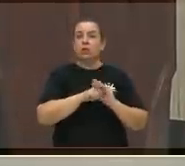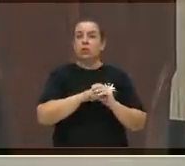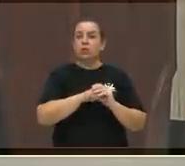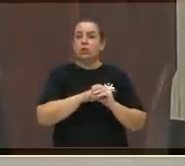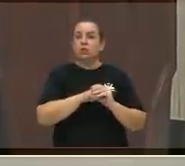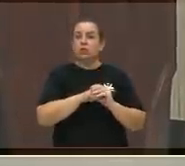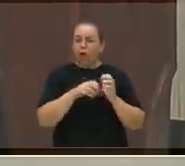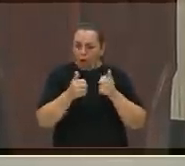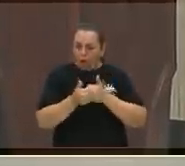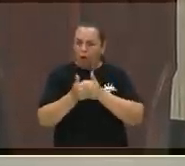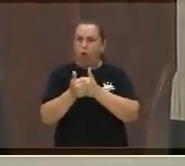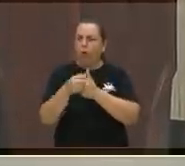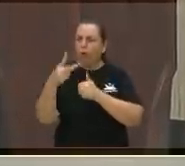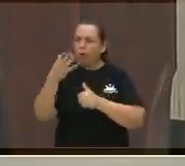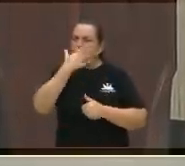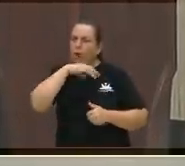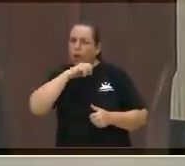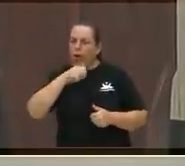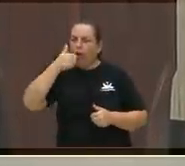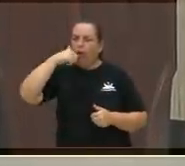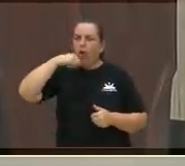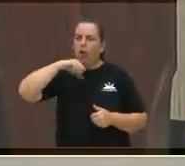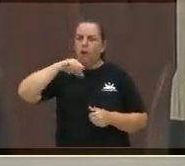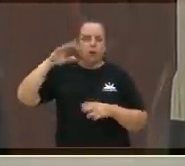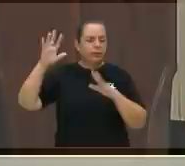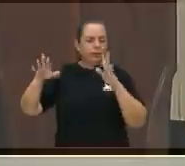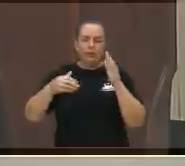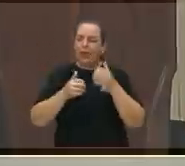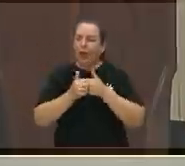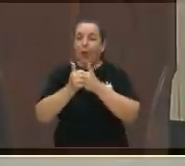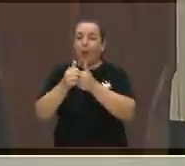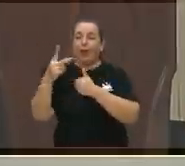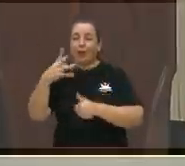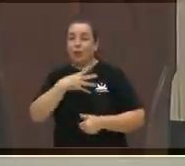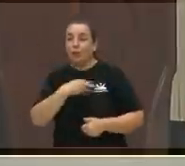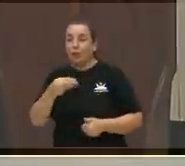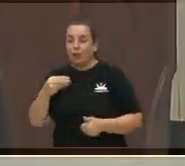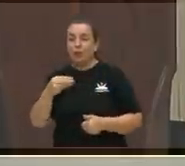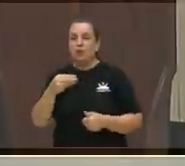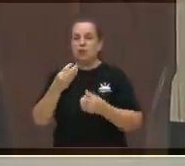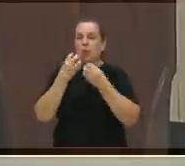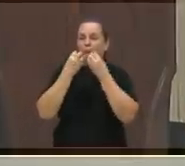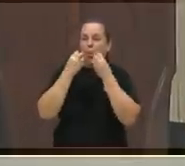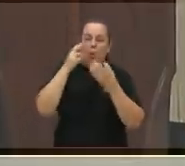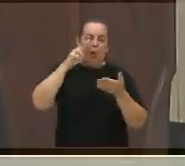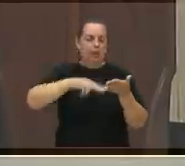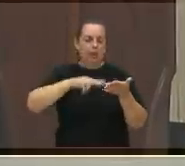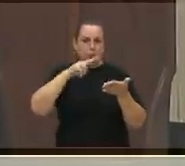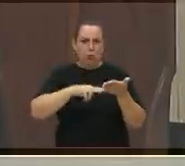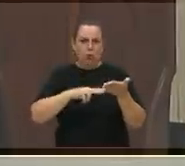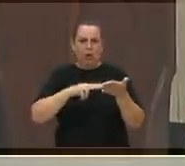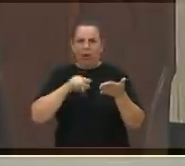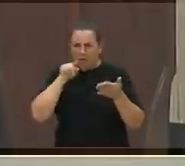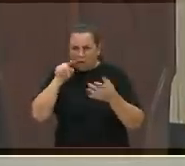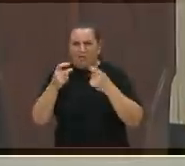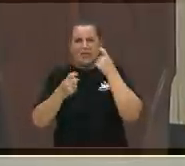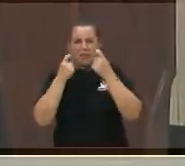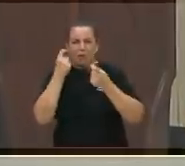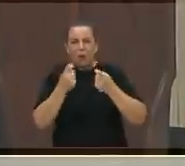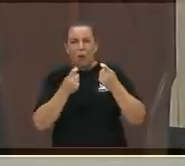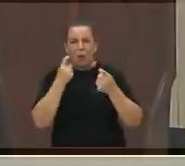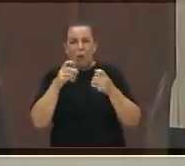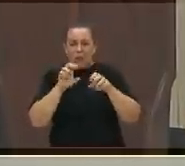acompanhou teus filhos numa boa leitura a temos que eles assistir mas se preocupou com o pai na